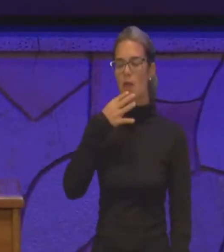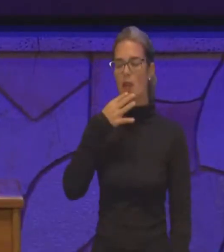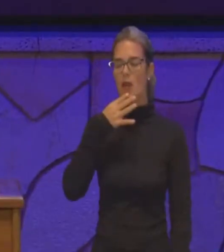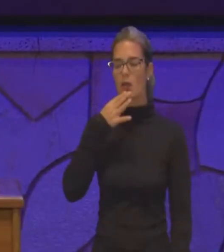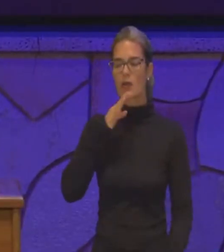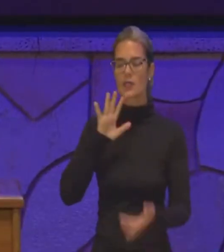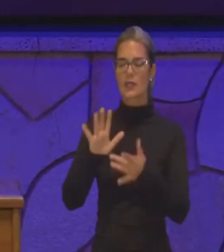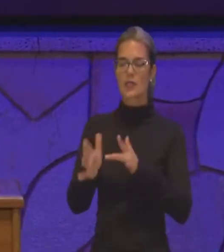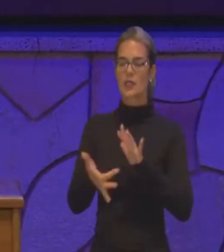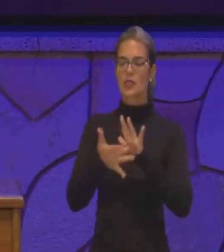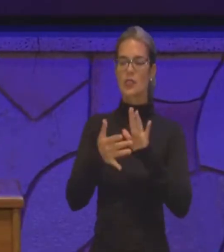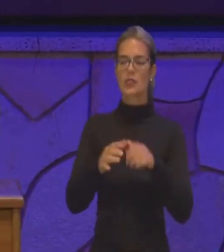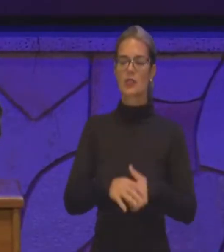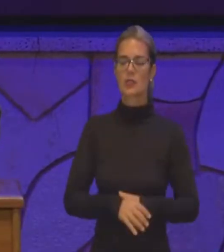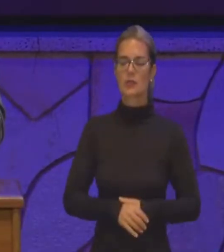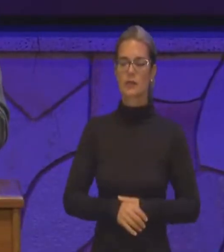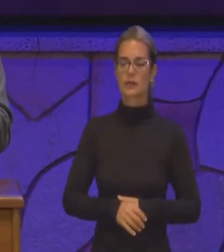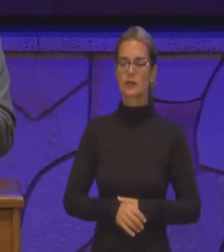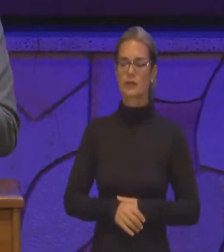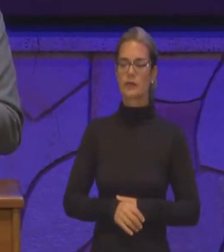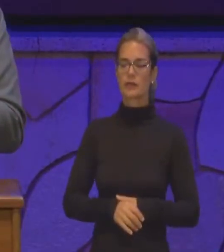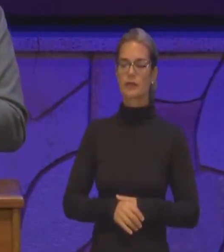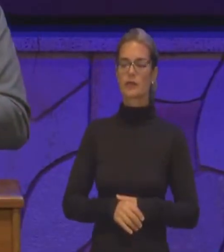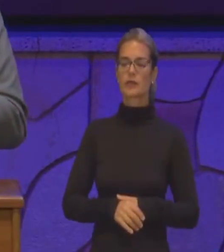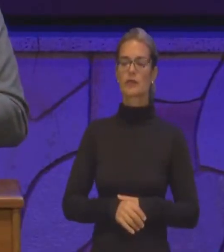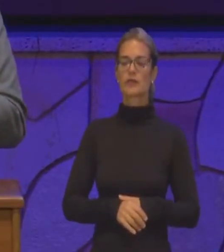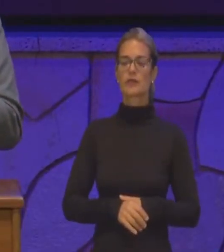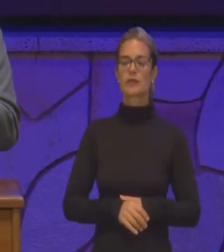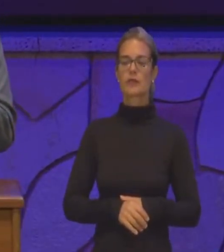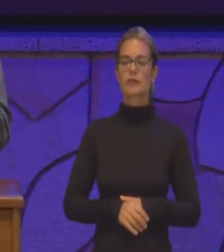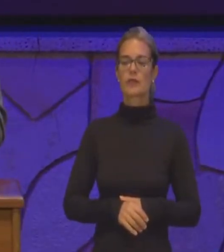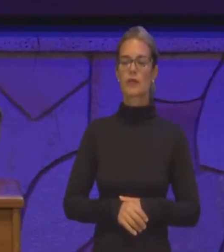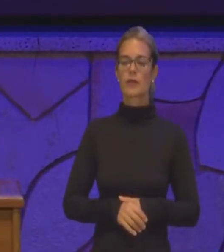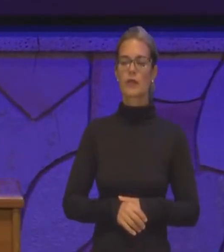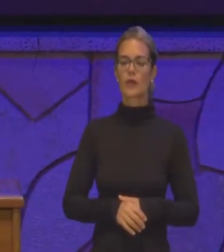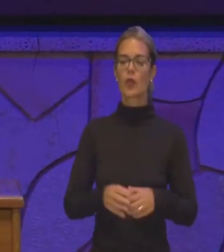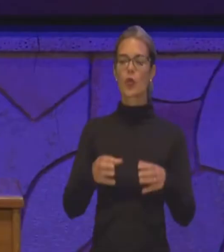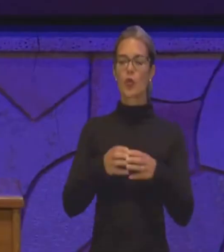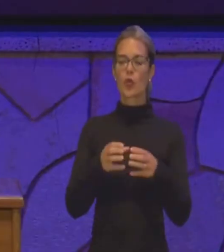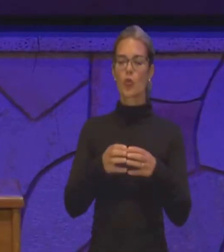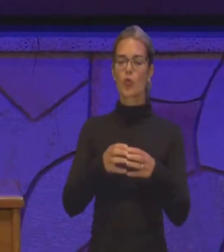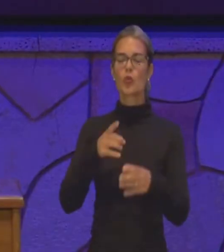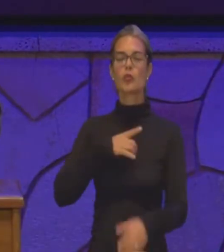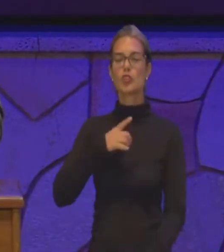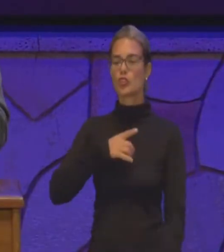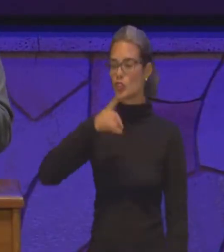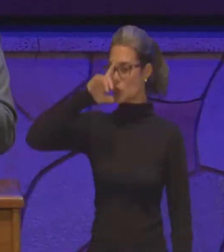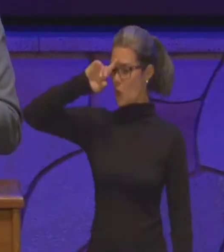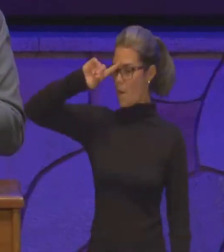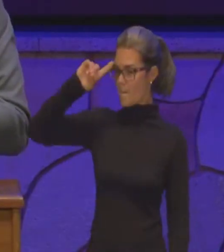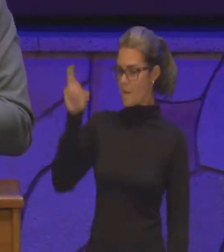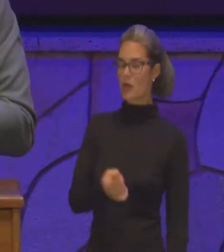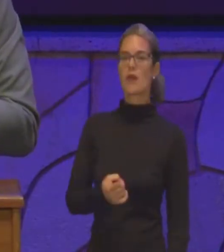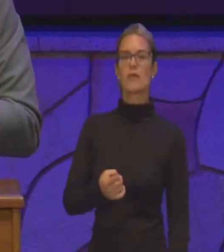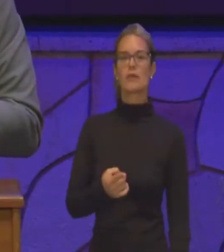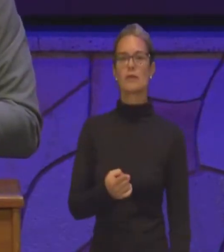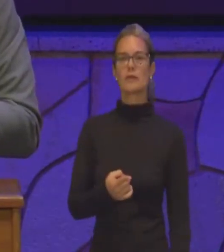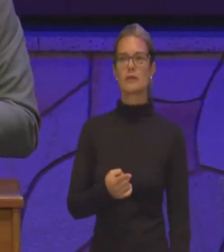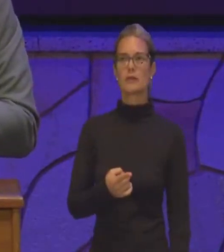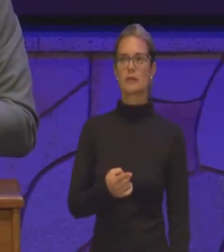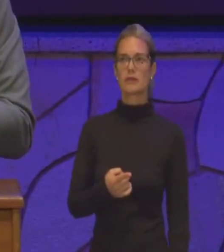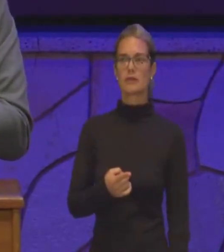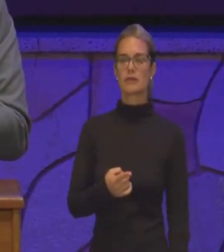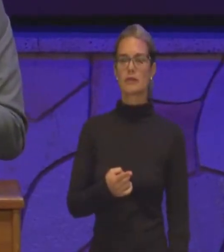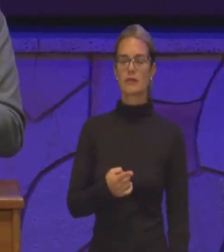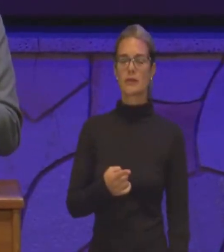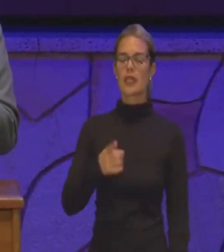Cristo. Eles tinham uma grande comissão, um grande mandamento. Eles